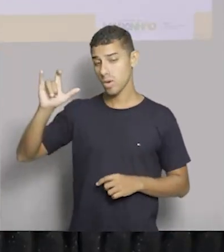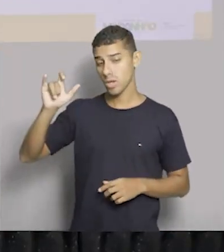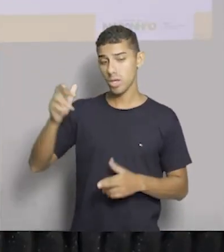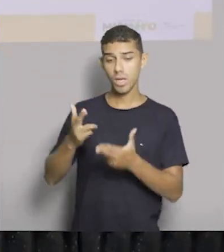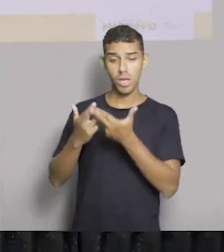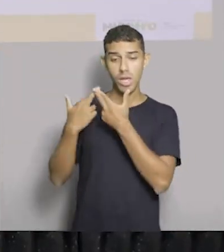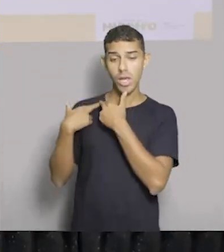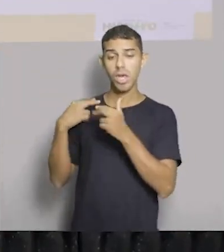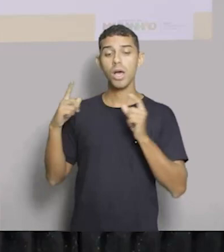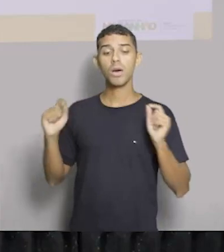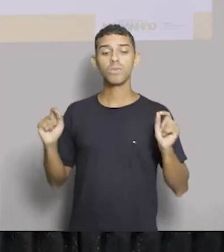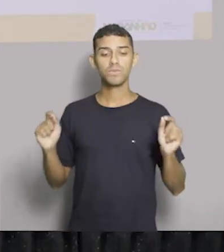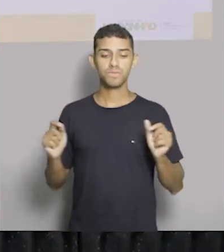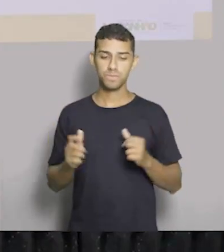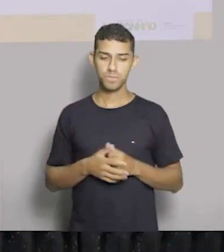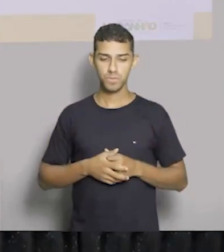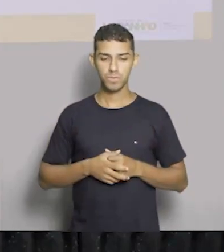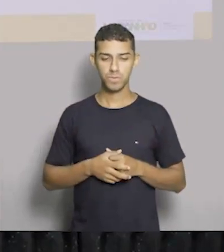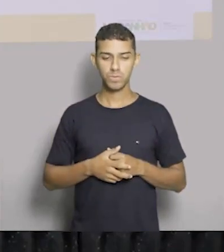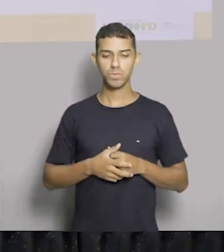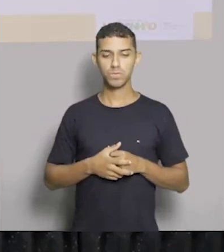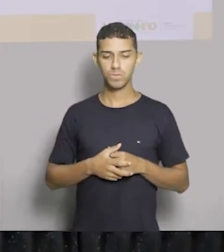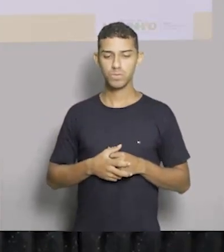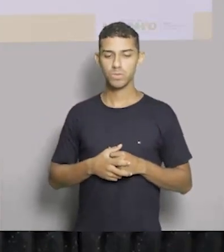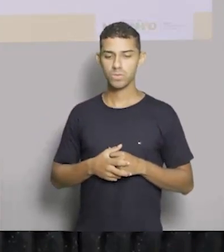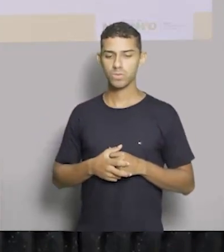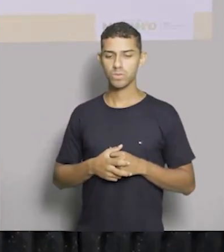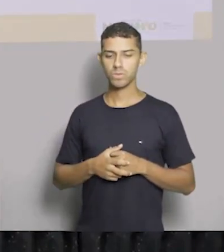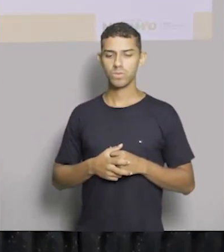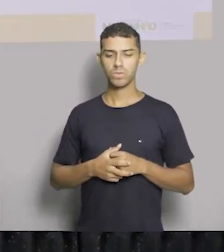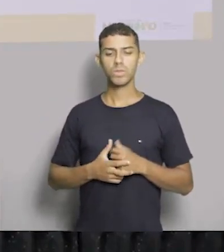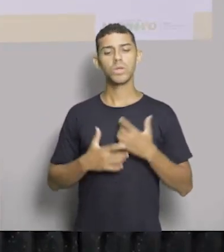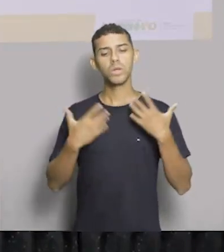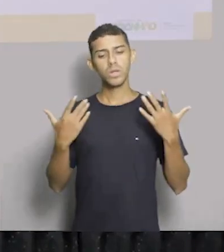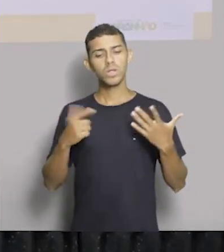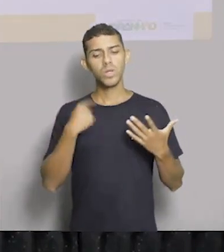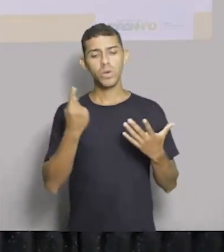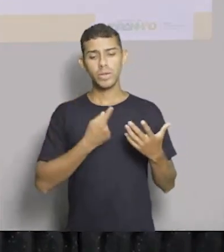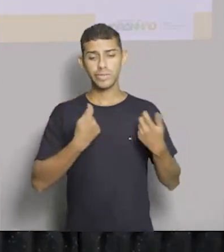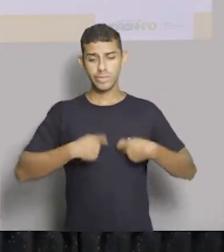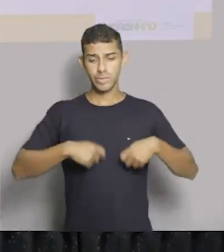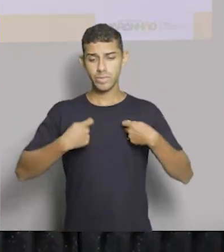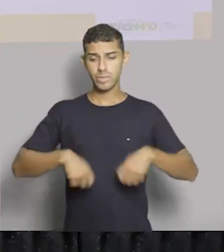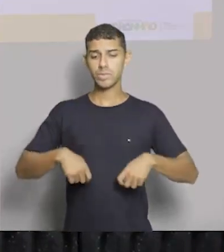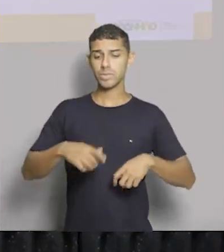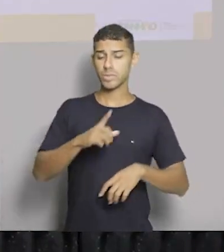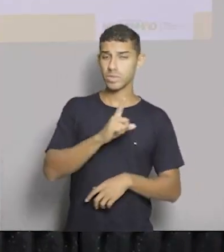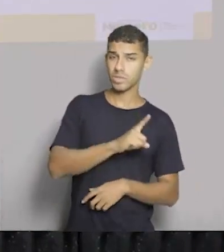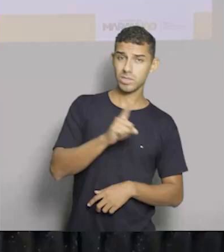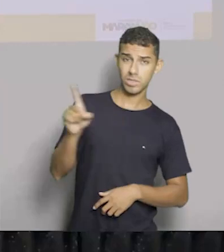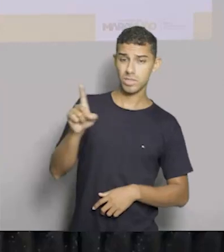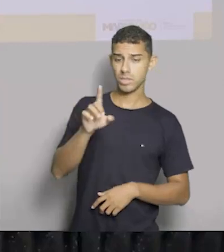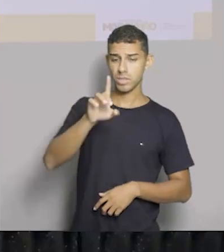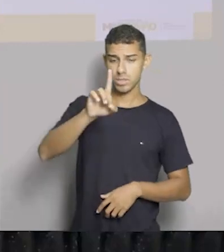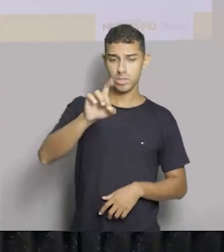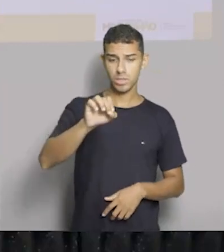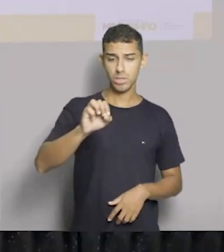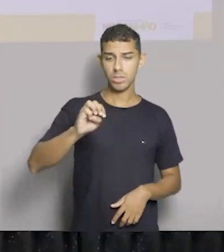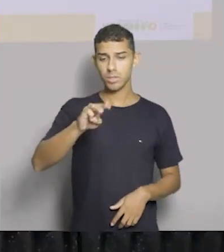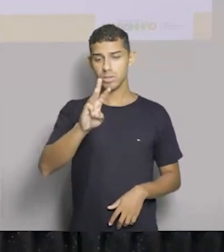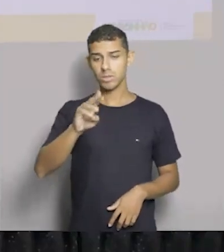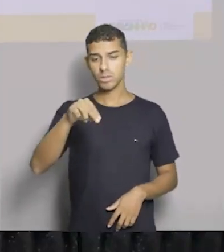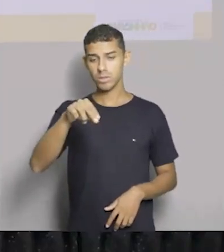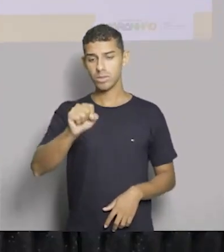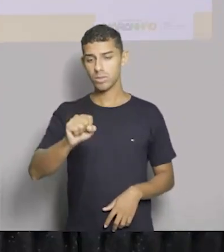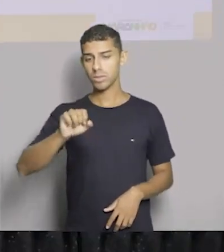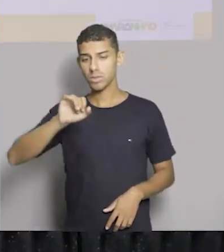responsável por complete o restante. Então, o que nós temos que analisar? Downside. O foco